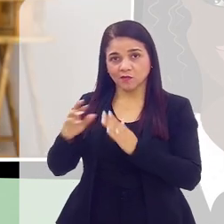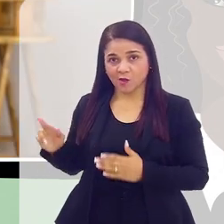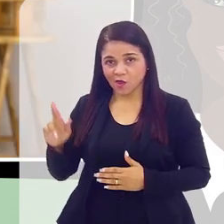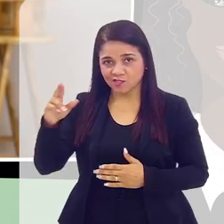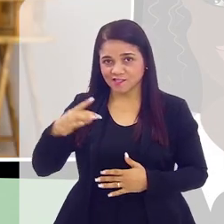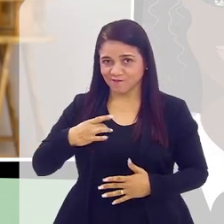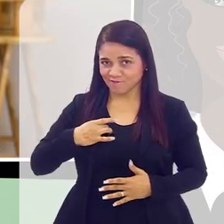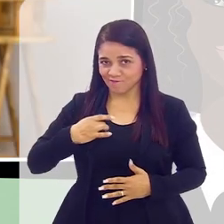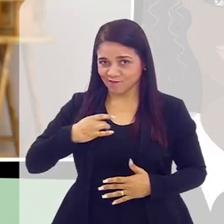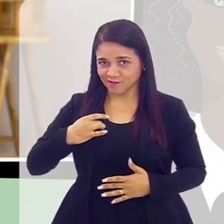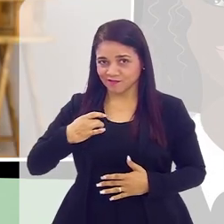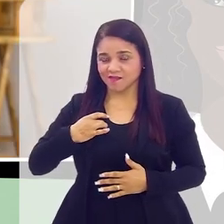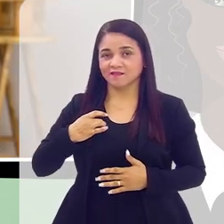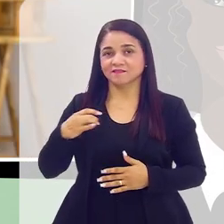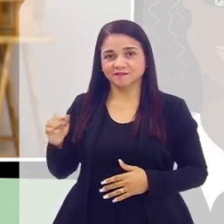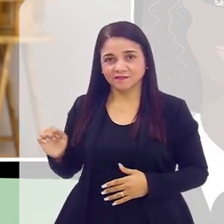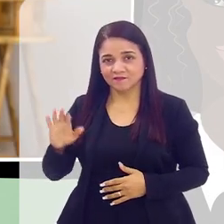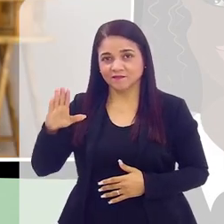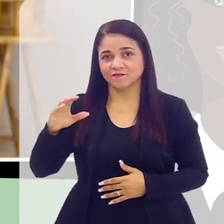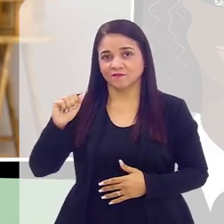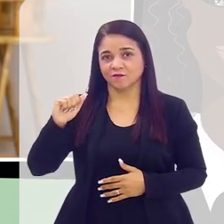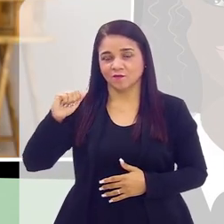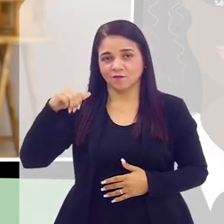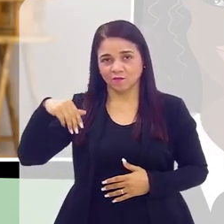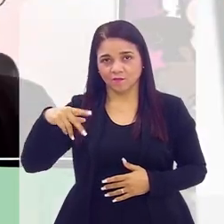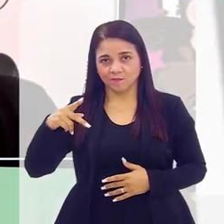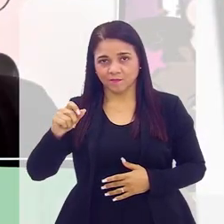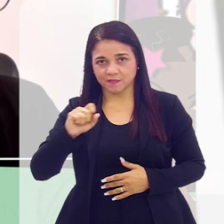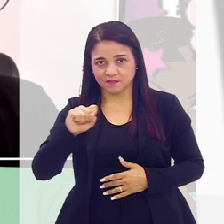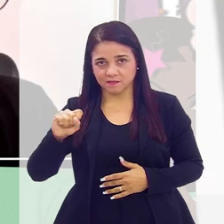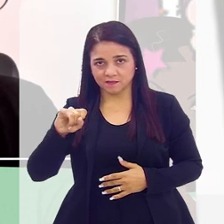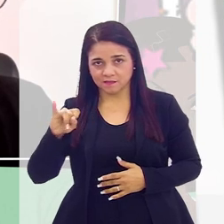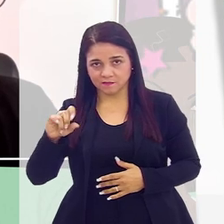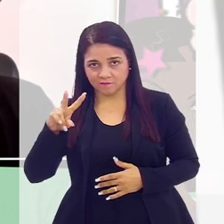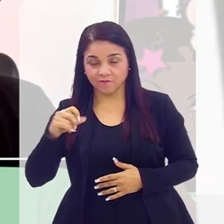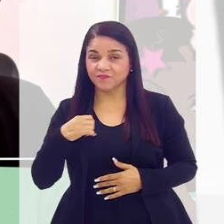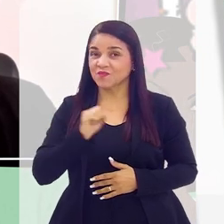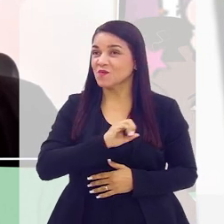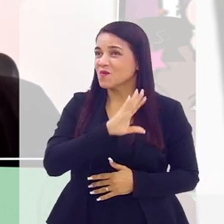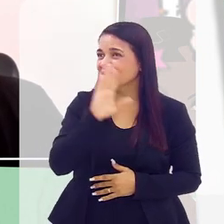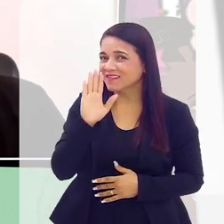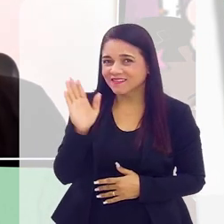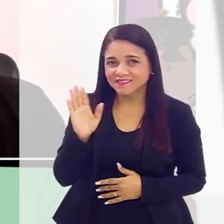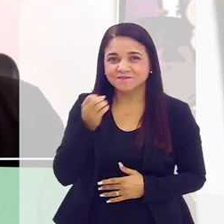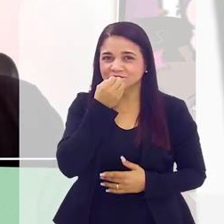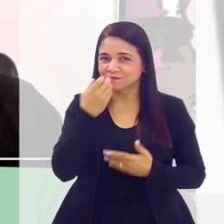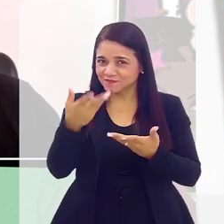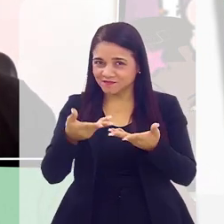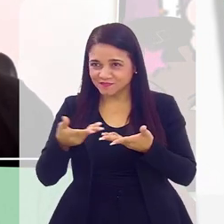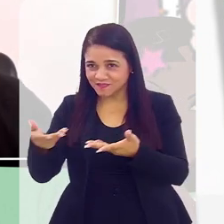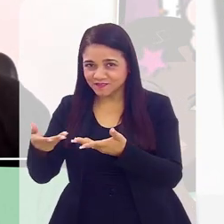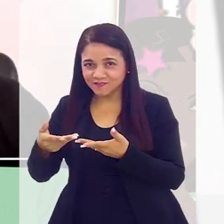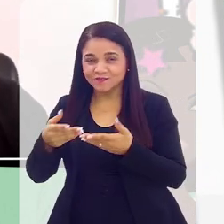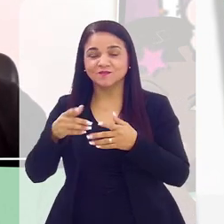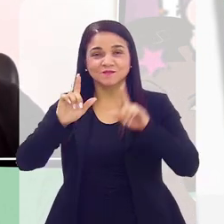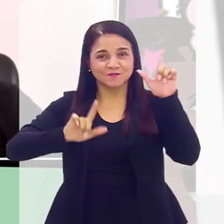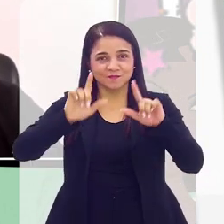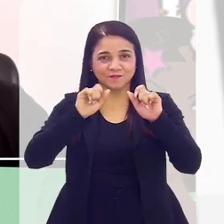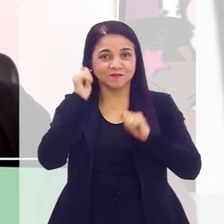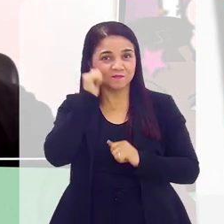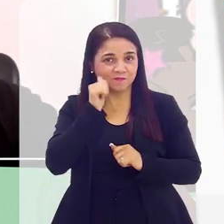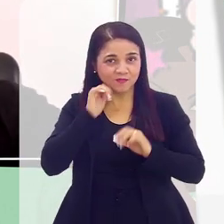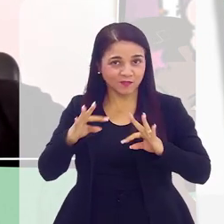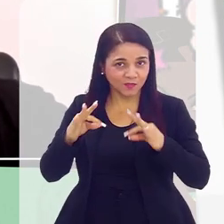da Rocinha e voluntária da Favela Compassiva. Olá! Sejam todos bem-vindos ao programa Toda